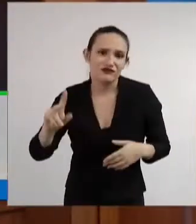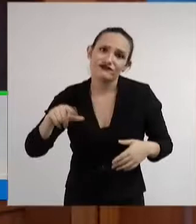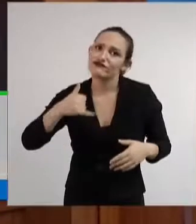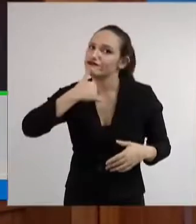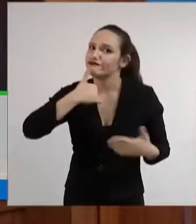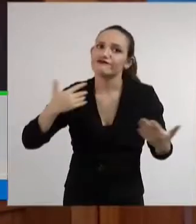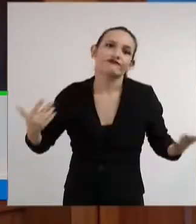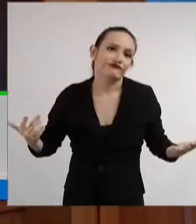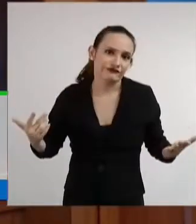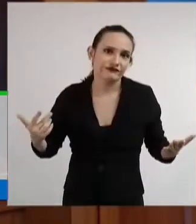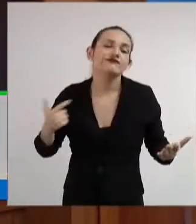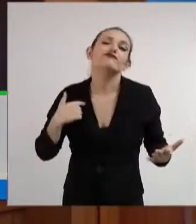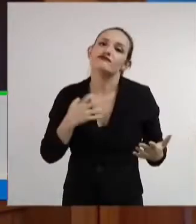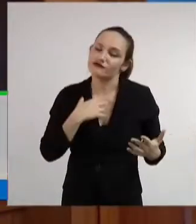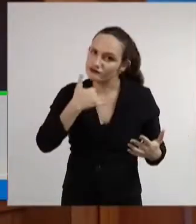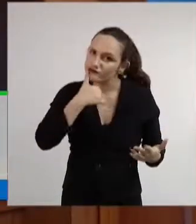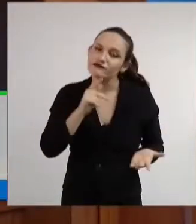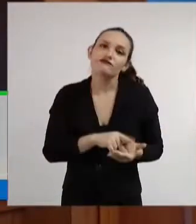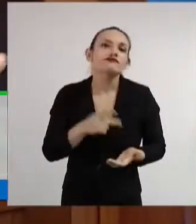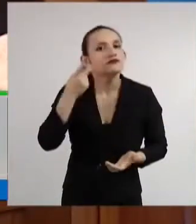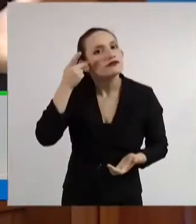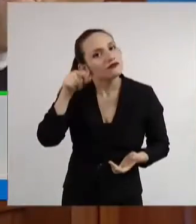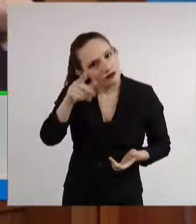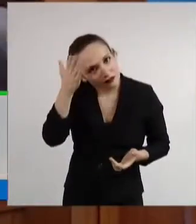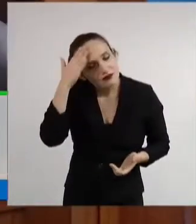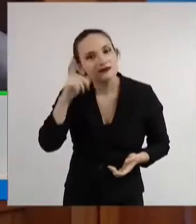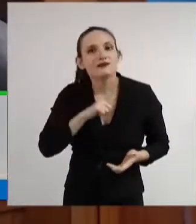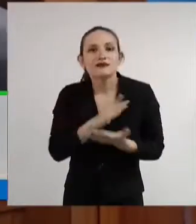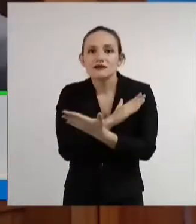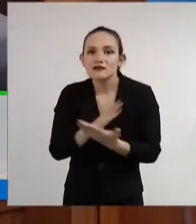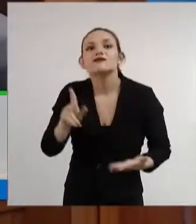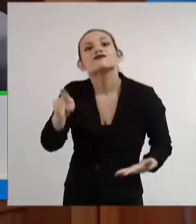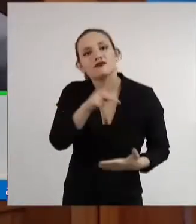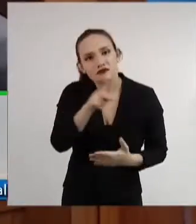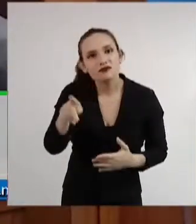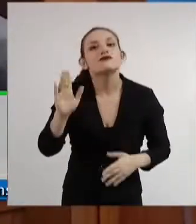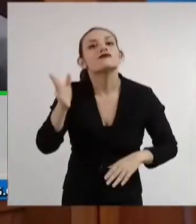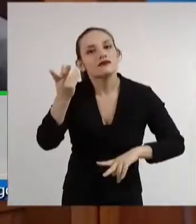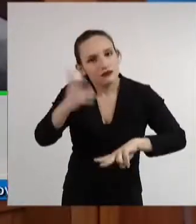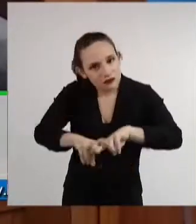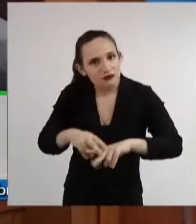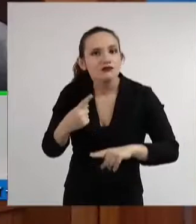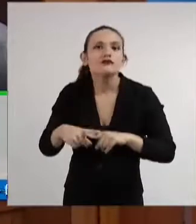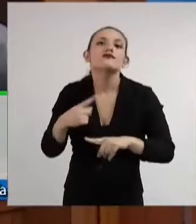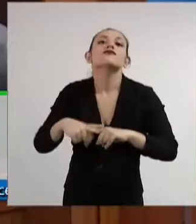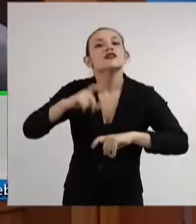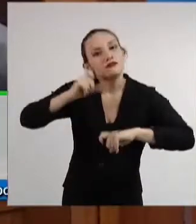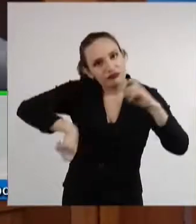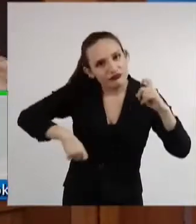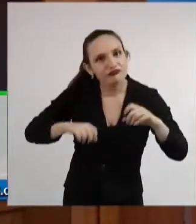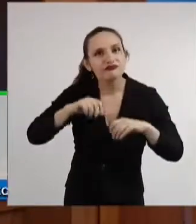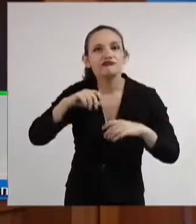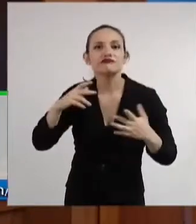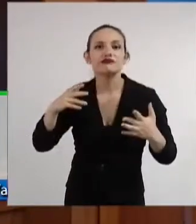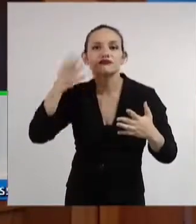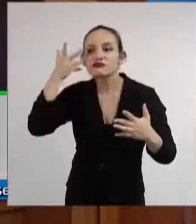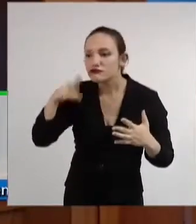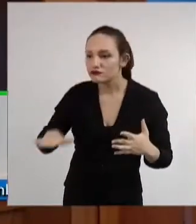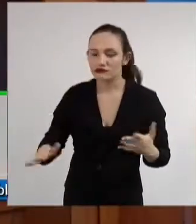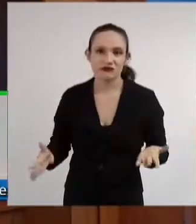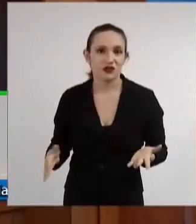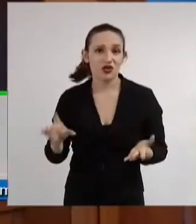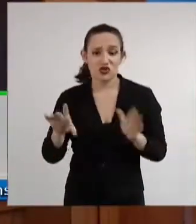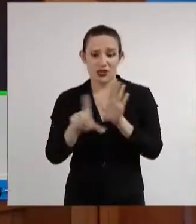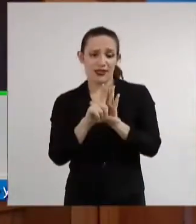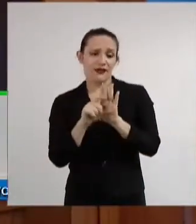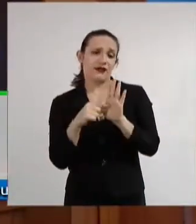lamentavelmente, deputado Pedro Kemp, aqui na nossa cidade, nós temos professores presos por conta da prática desse crime. Então, a lei pela lei